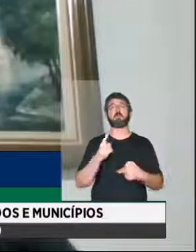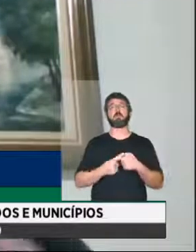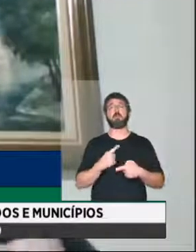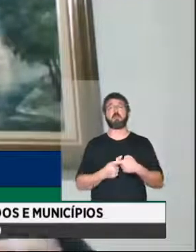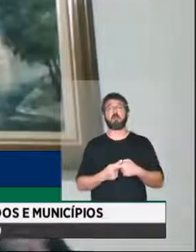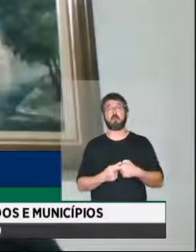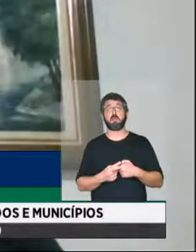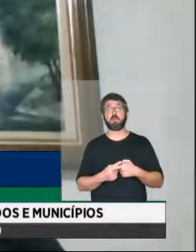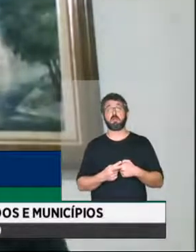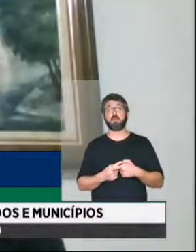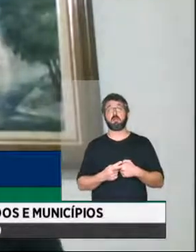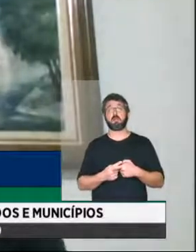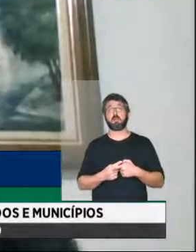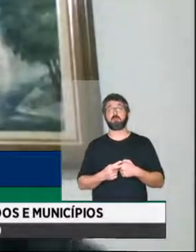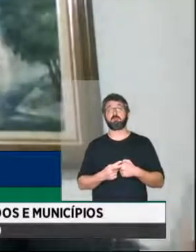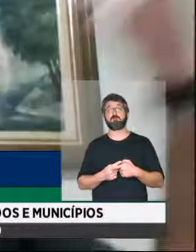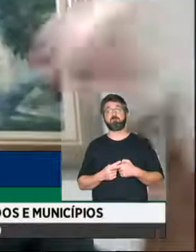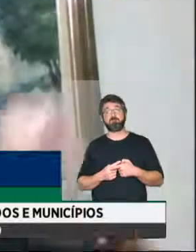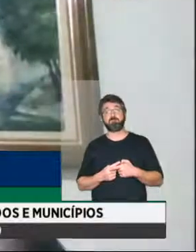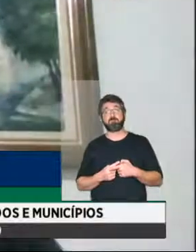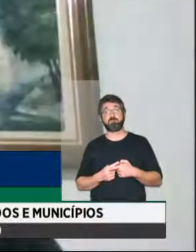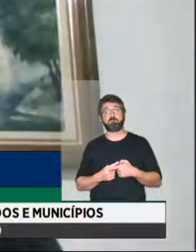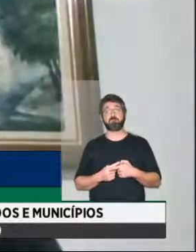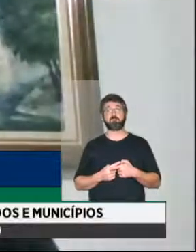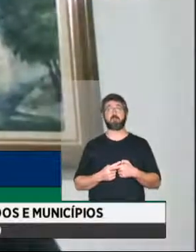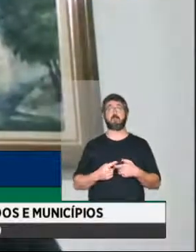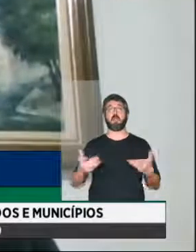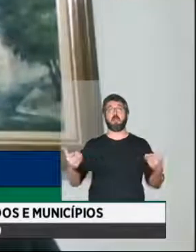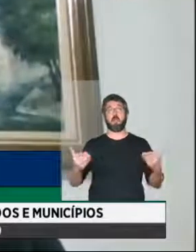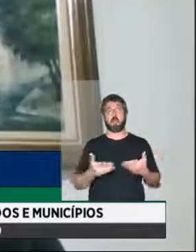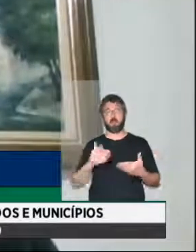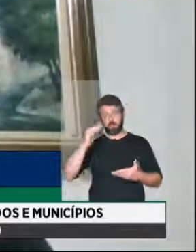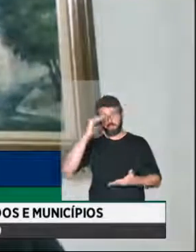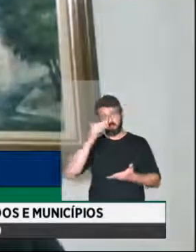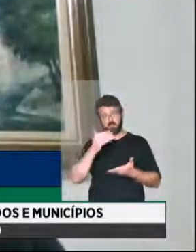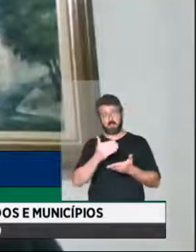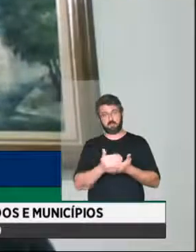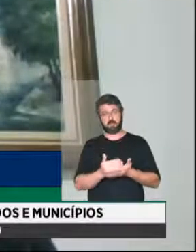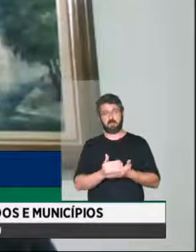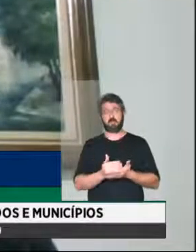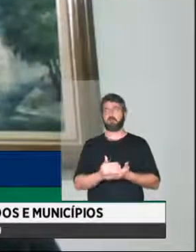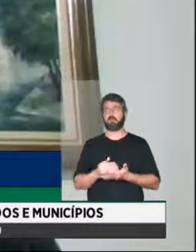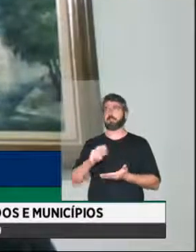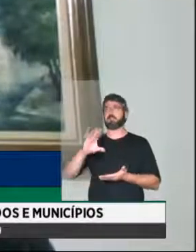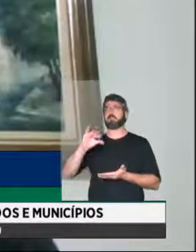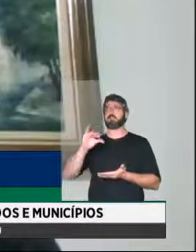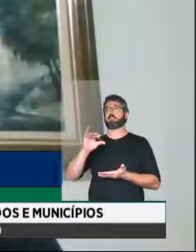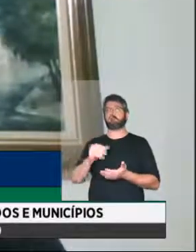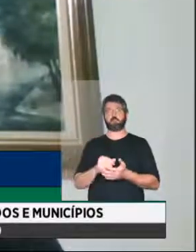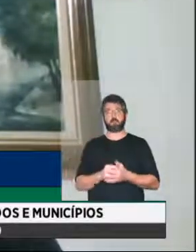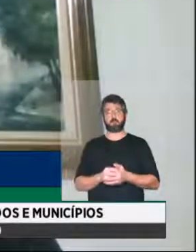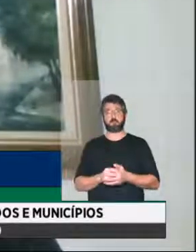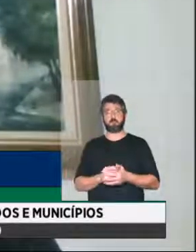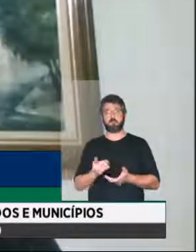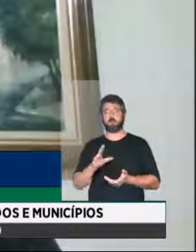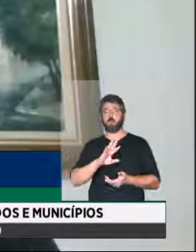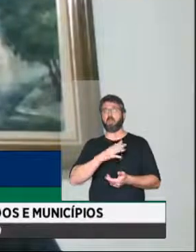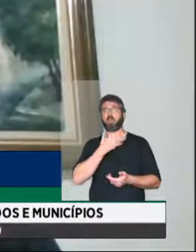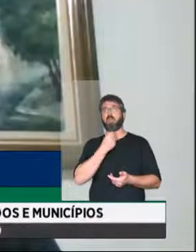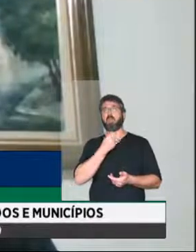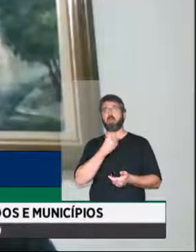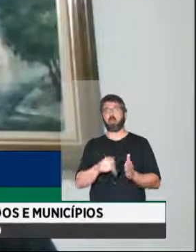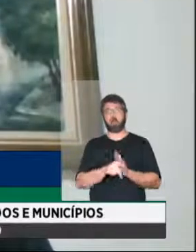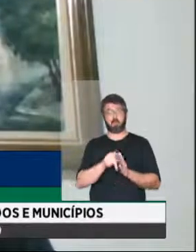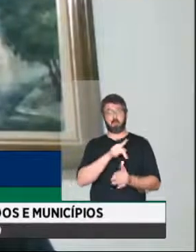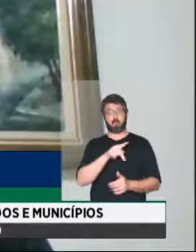porque estão absorvendo a tese científica, e não essa falácia defendida